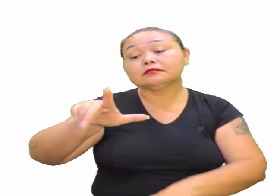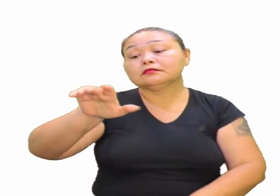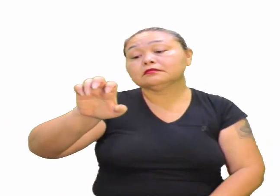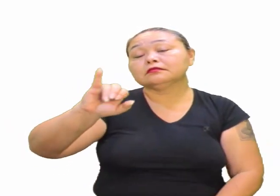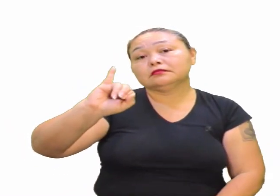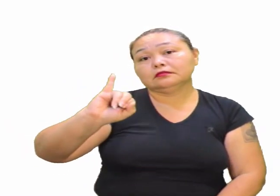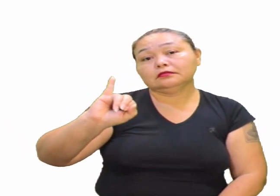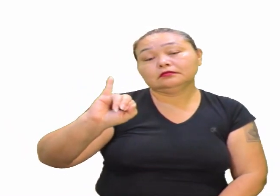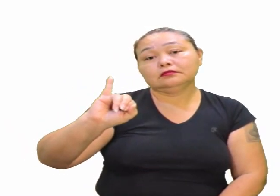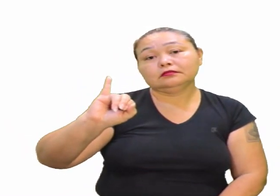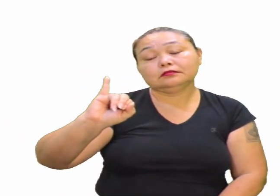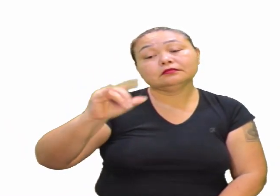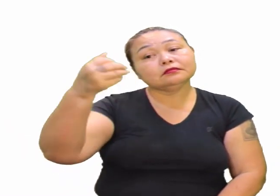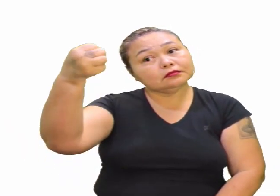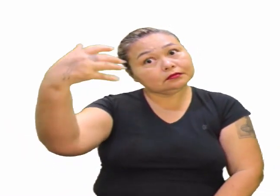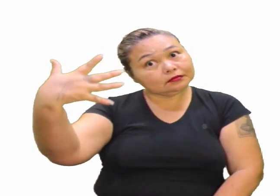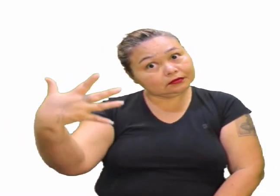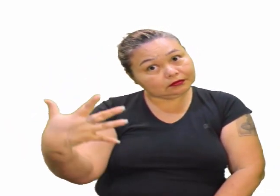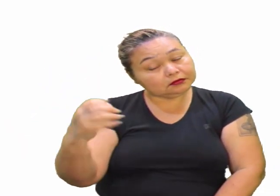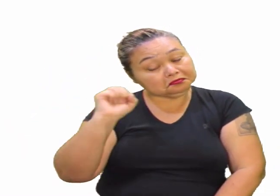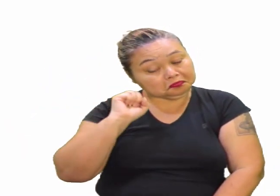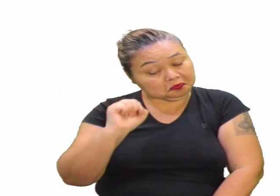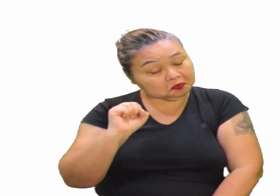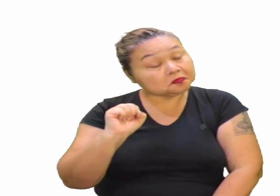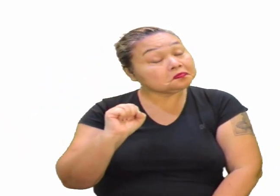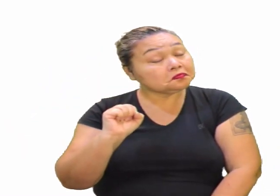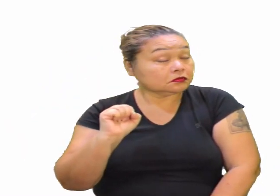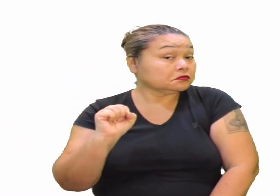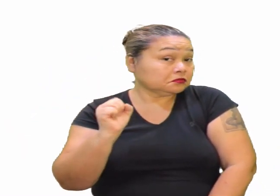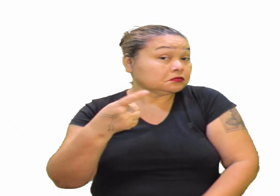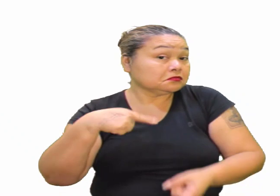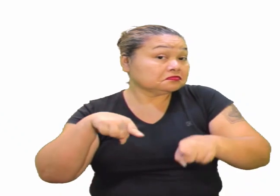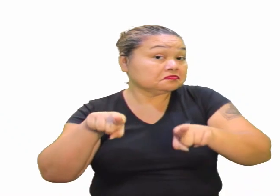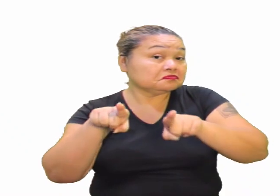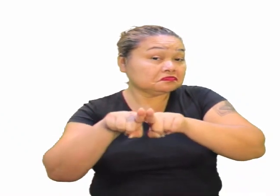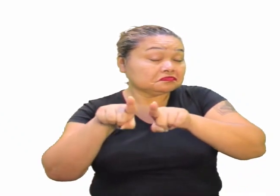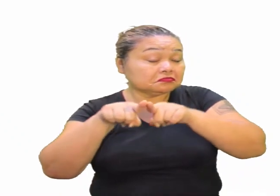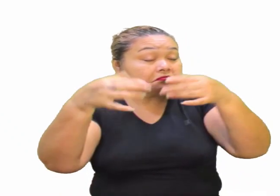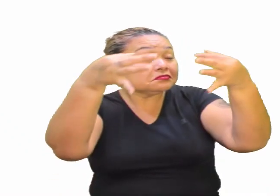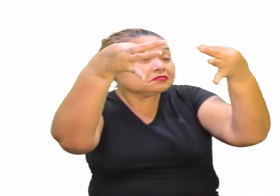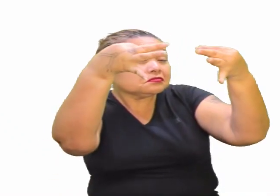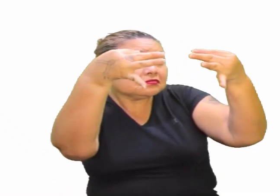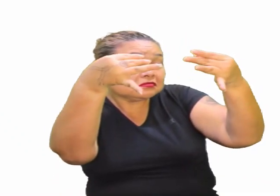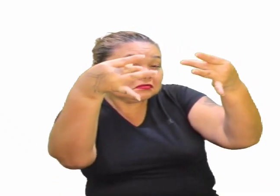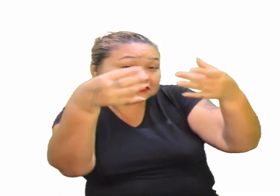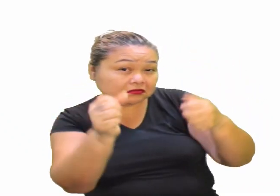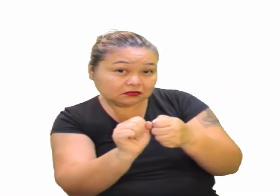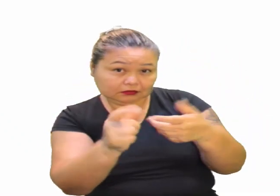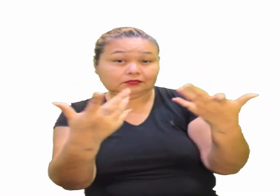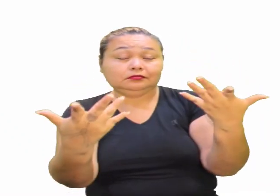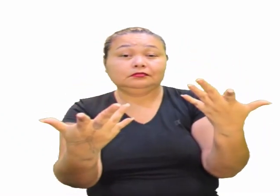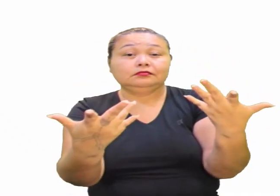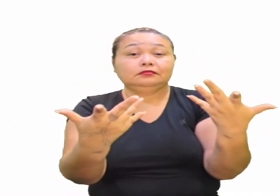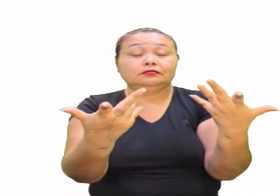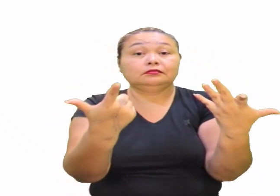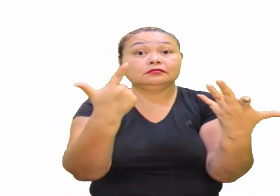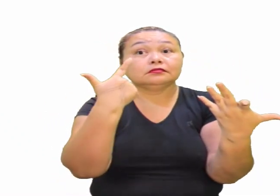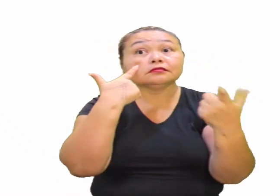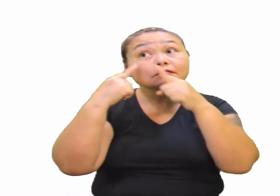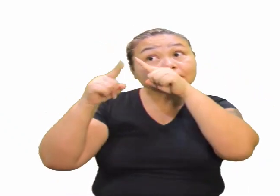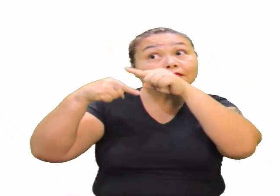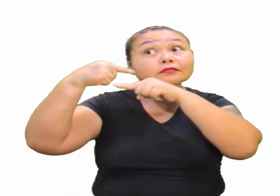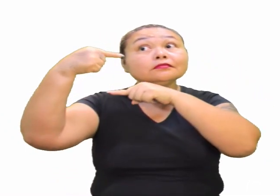ser explicada, ela pode ser elucidada, ela pode ser